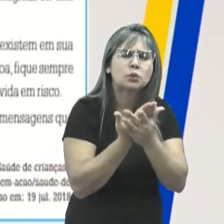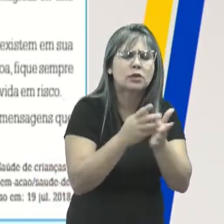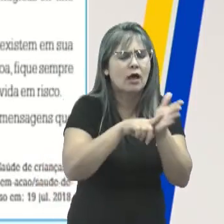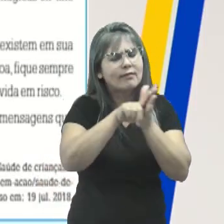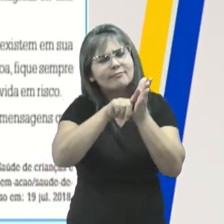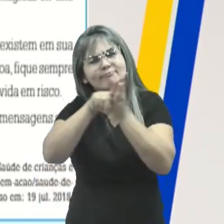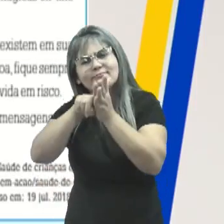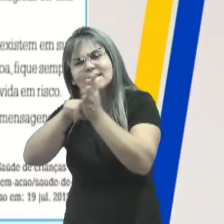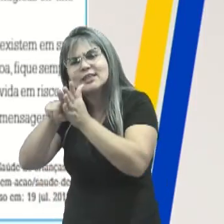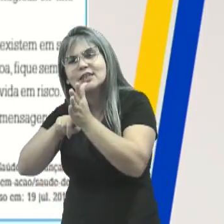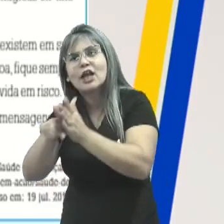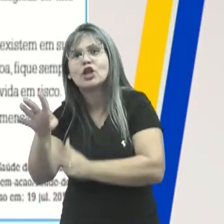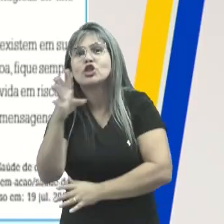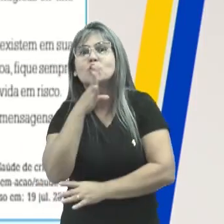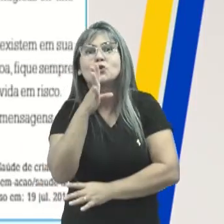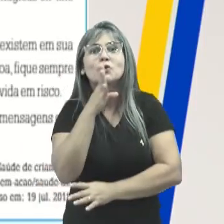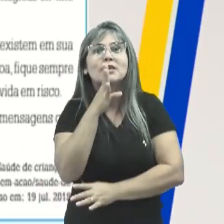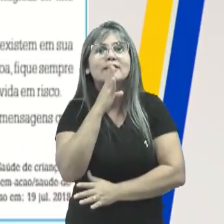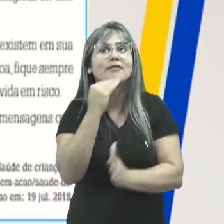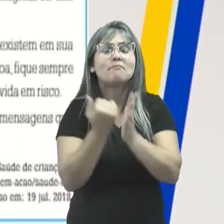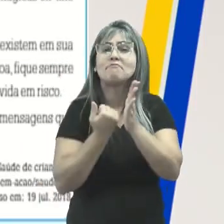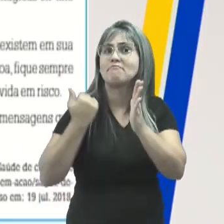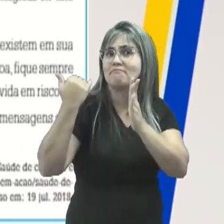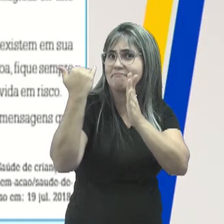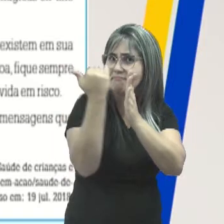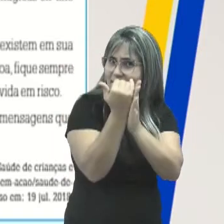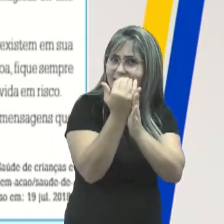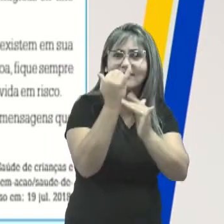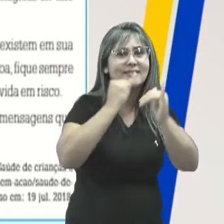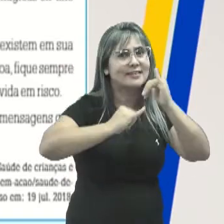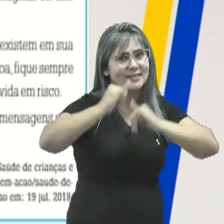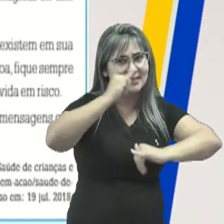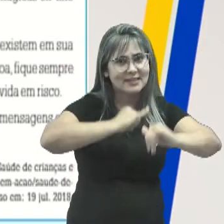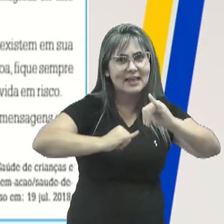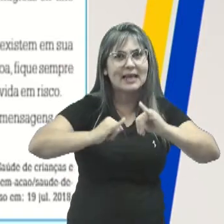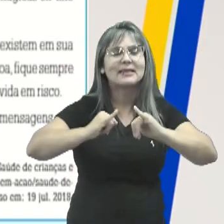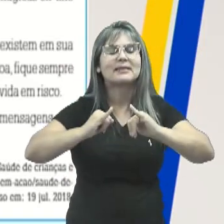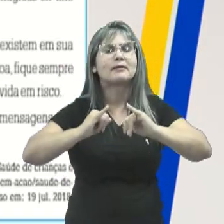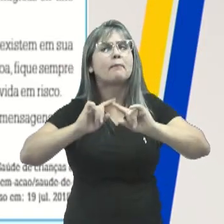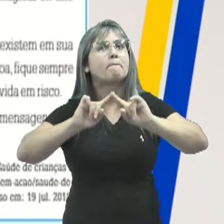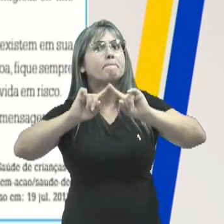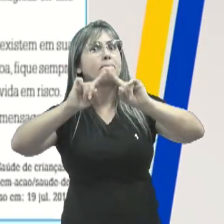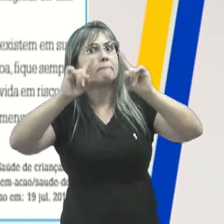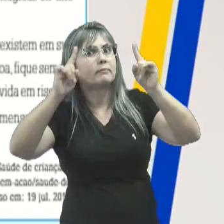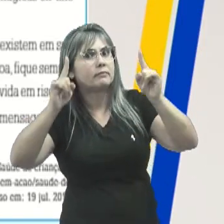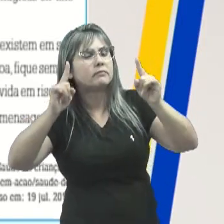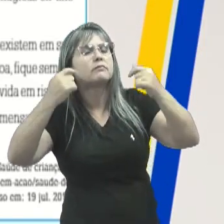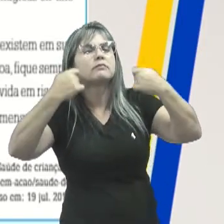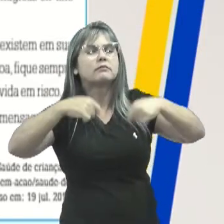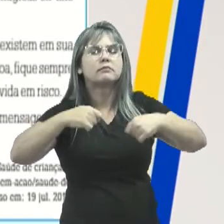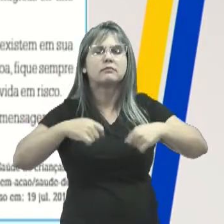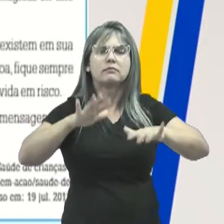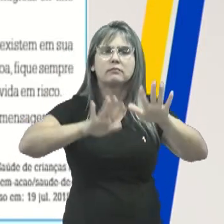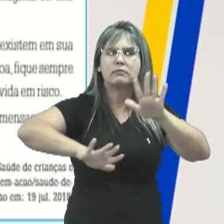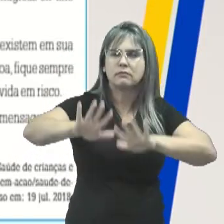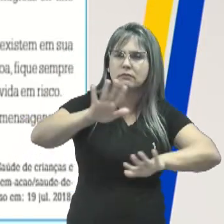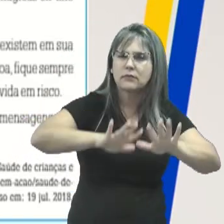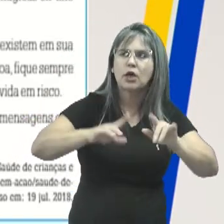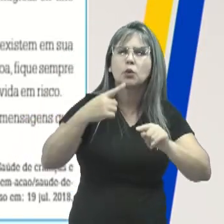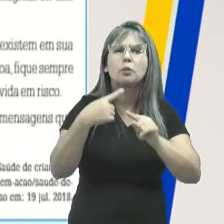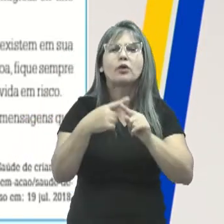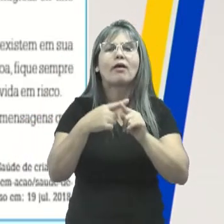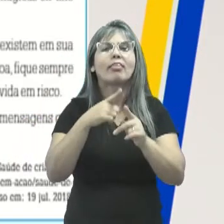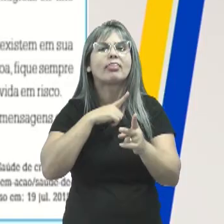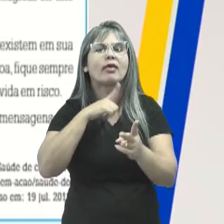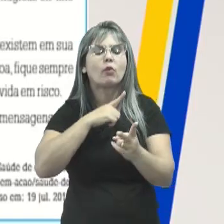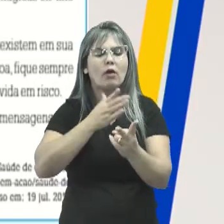Mas nós sabemos que a internet, ela é uma faca de dois gumes, né? Por quê? Porque se você